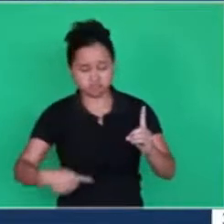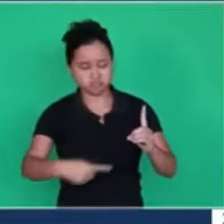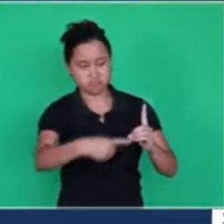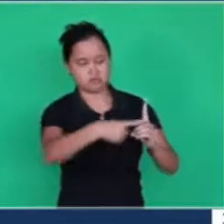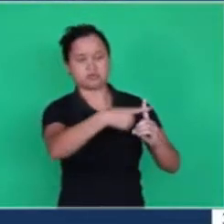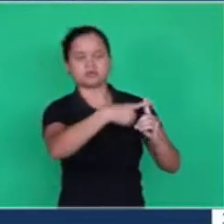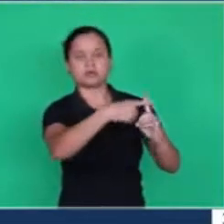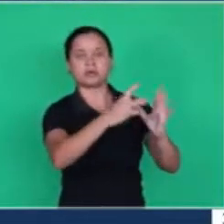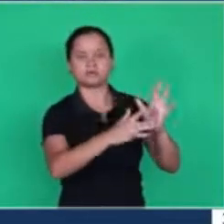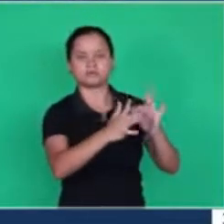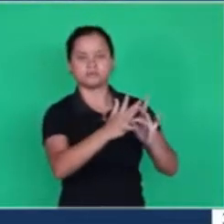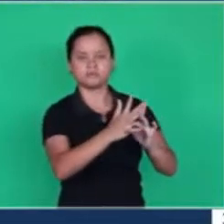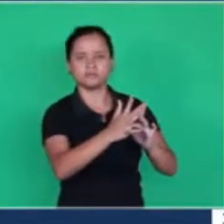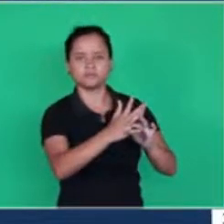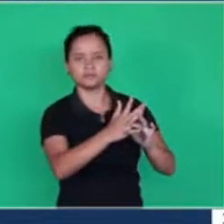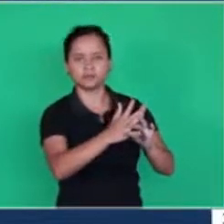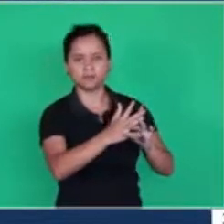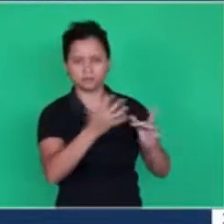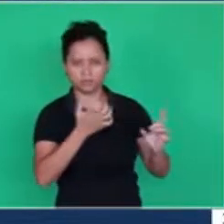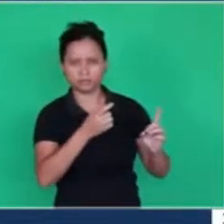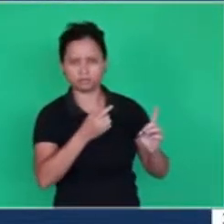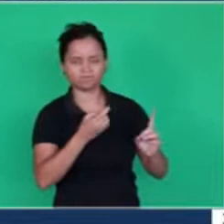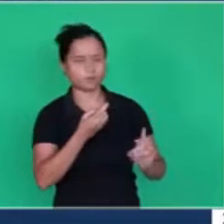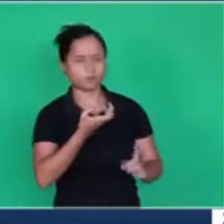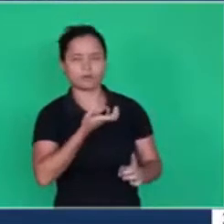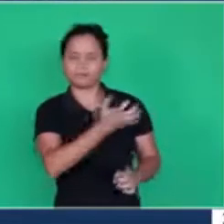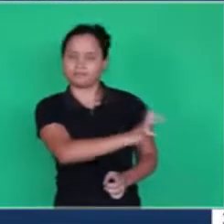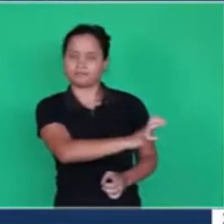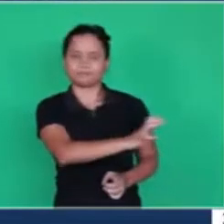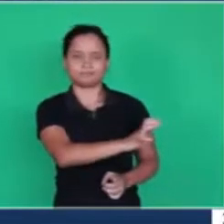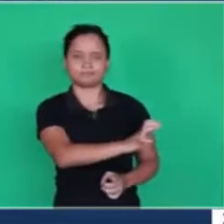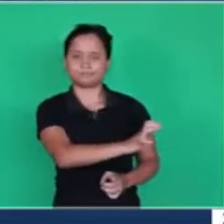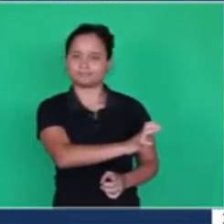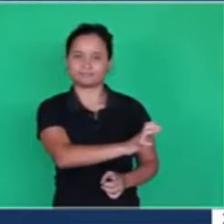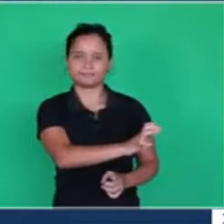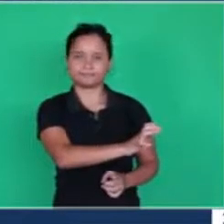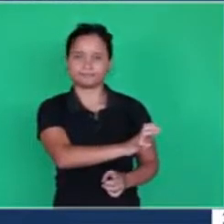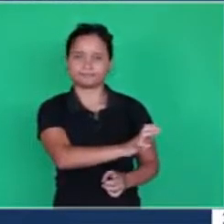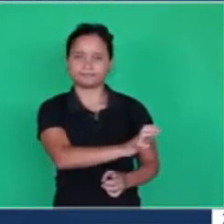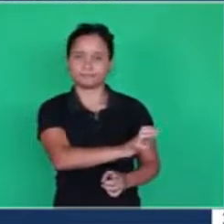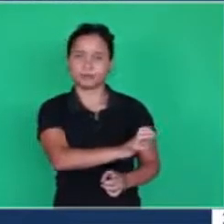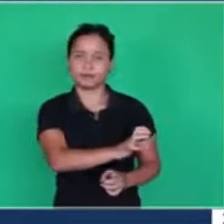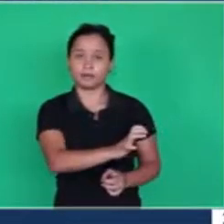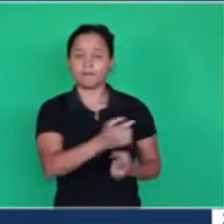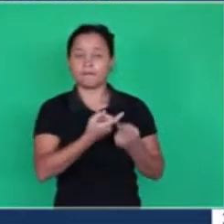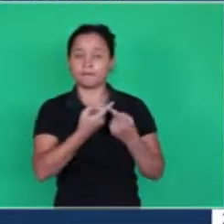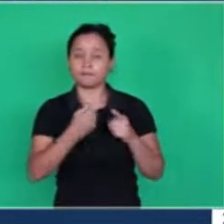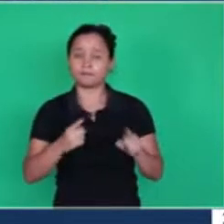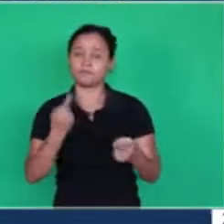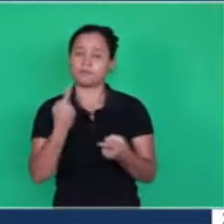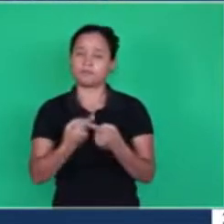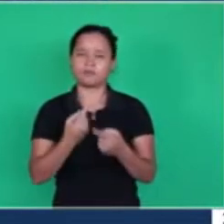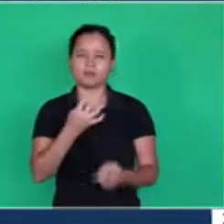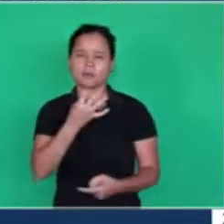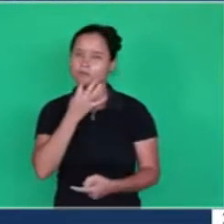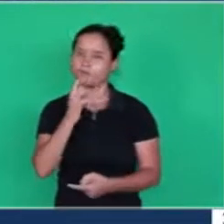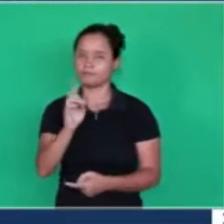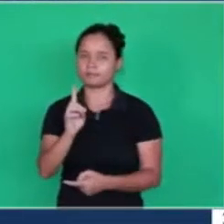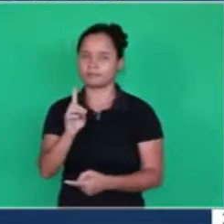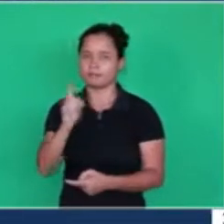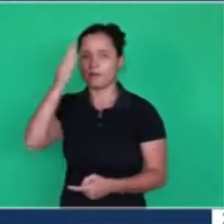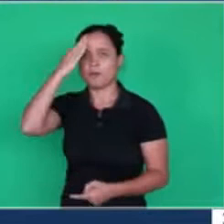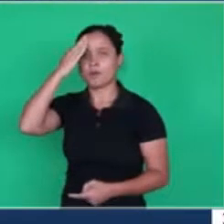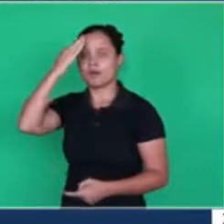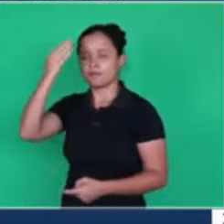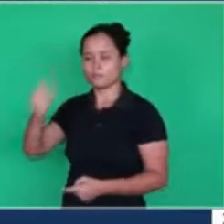não conheceram a Jesus. Não conheceram a sabedoria de Deus, a revelação de Deus. Eles